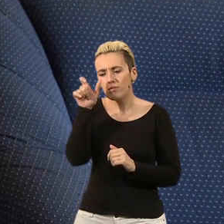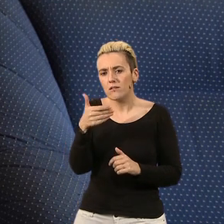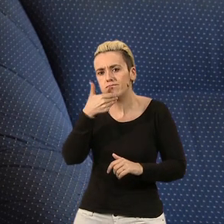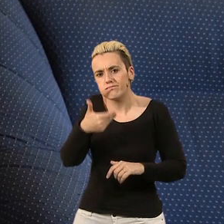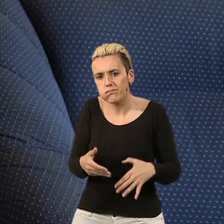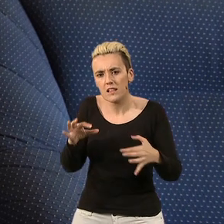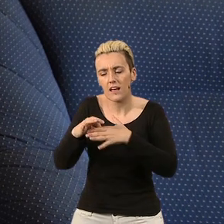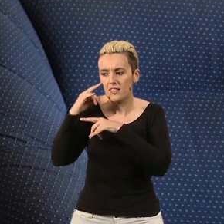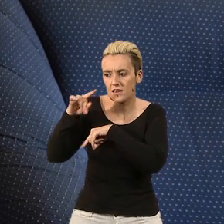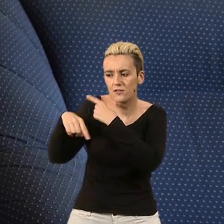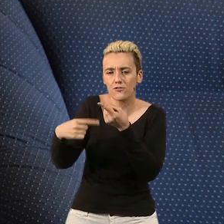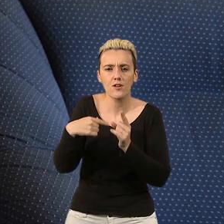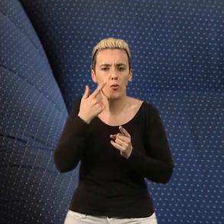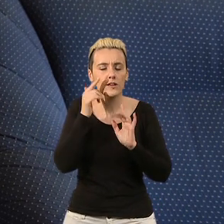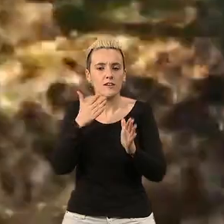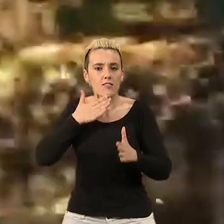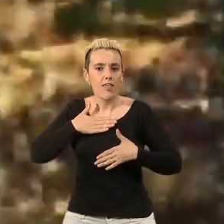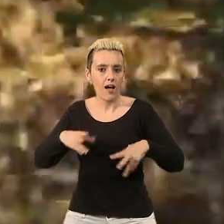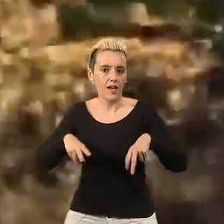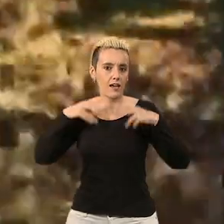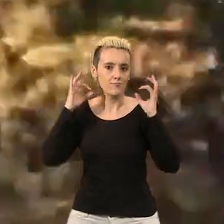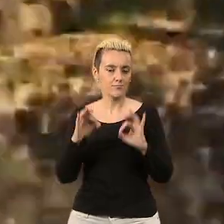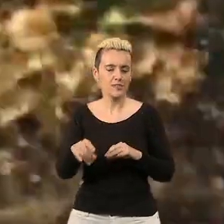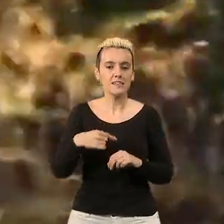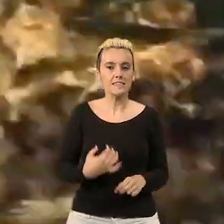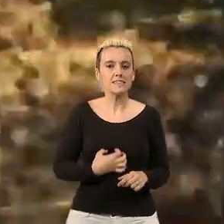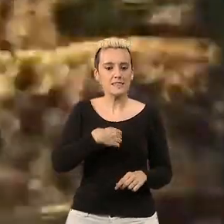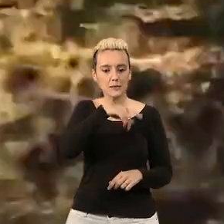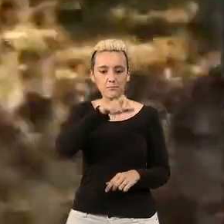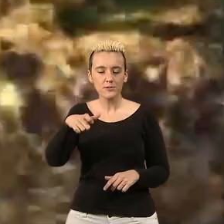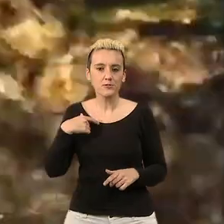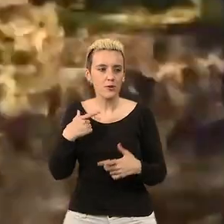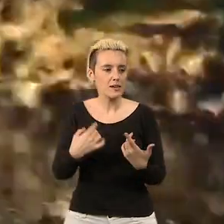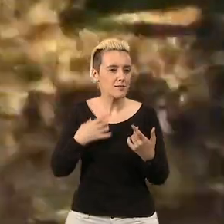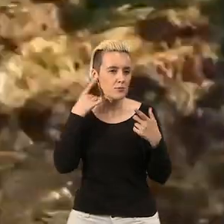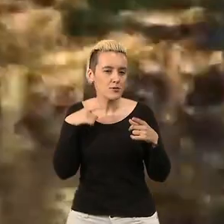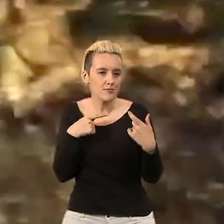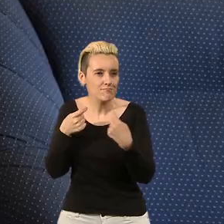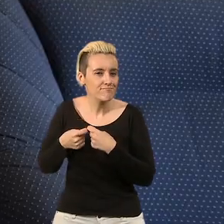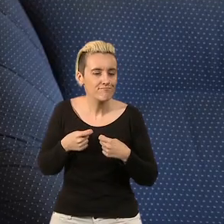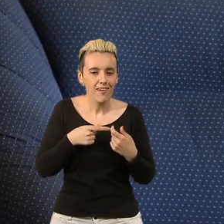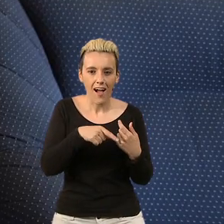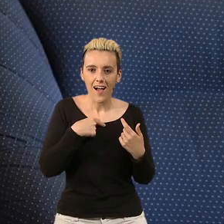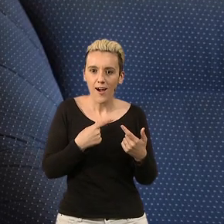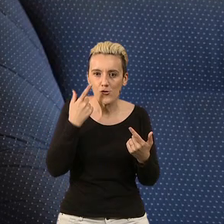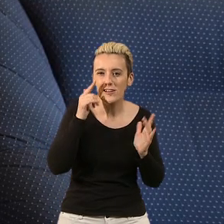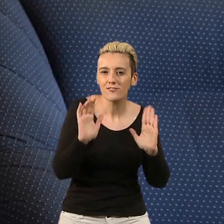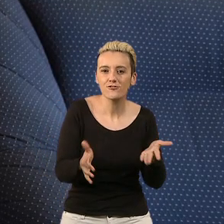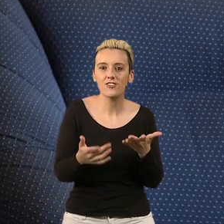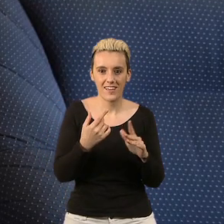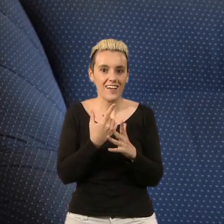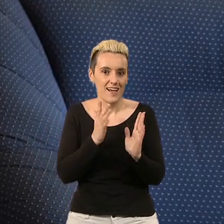trabalhou no mundo tradicional, foi para mim super enriquecedor. Sentir que as pessoas se identificam com estas rezas ou benzeduras, ou seja, há